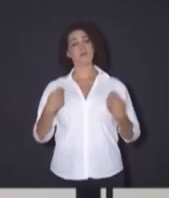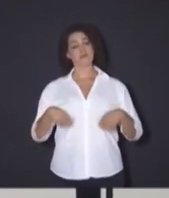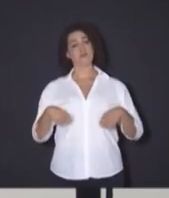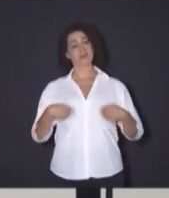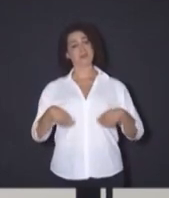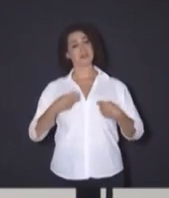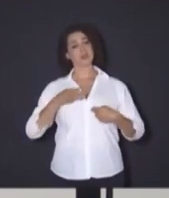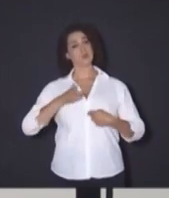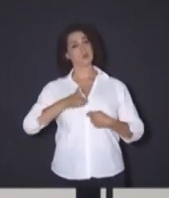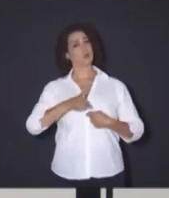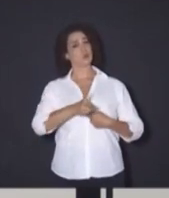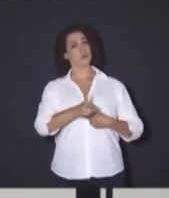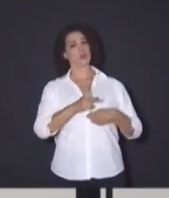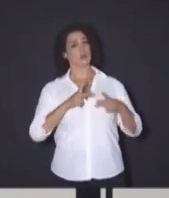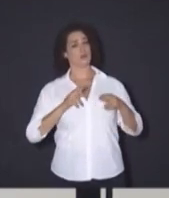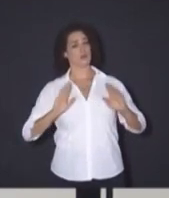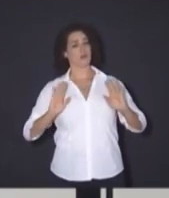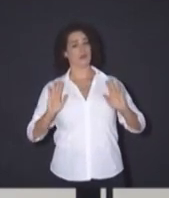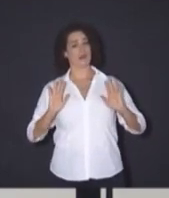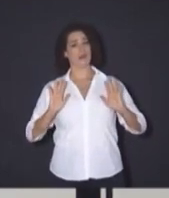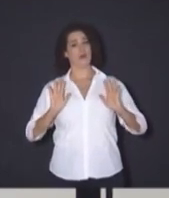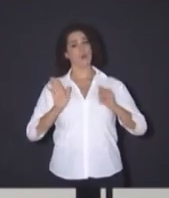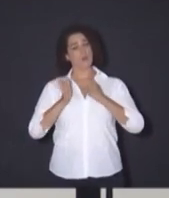pouco mais. Então, isso é...